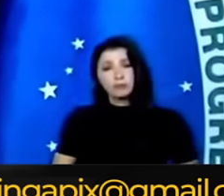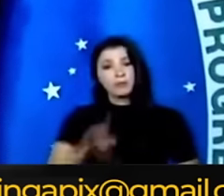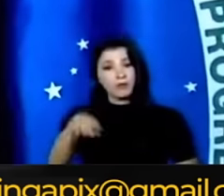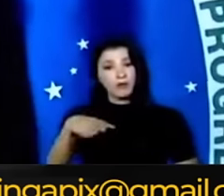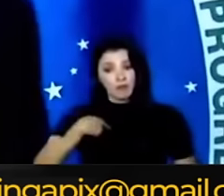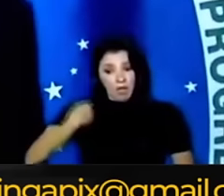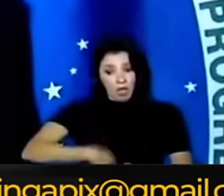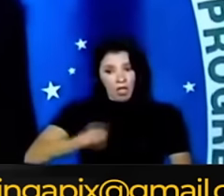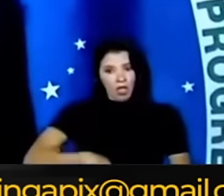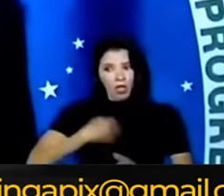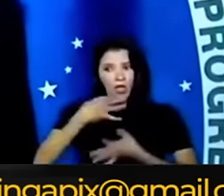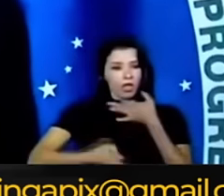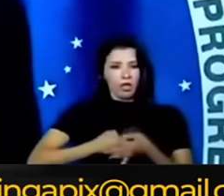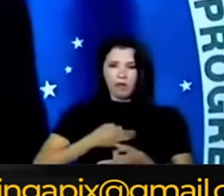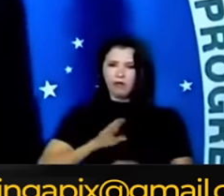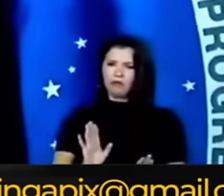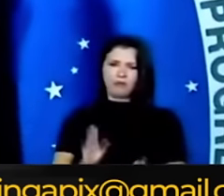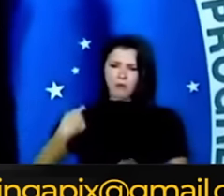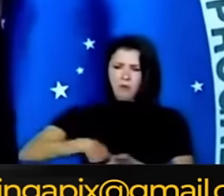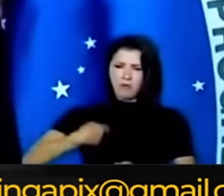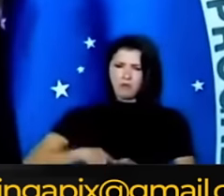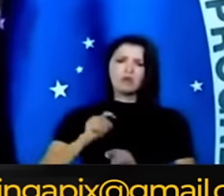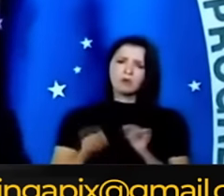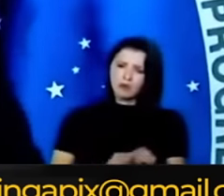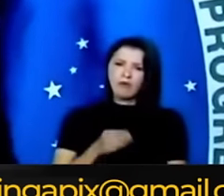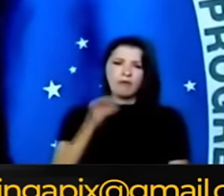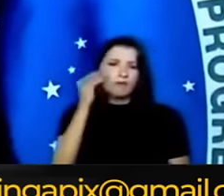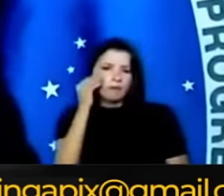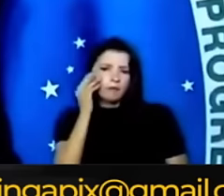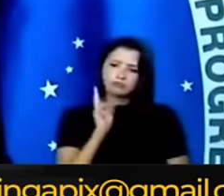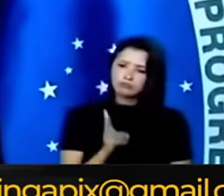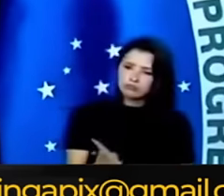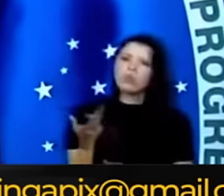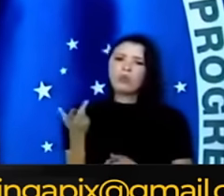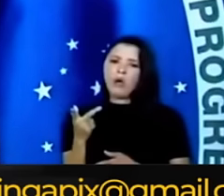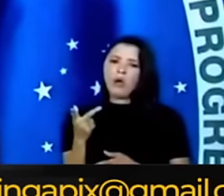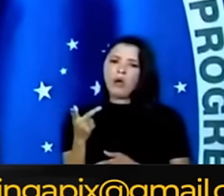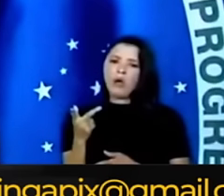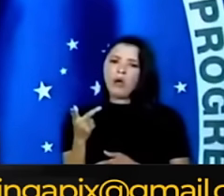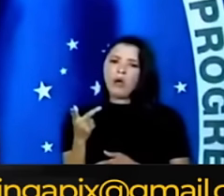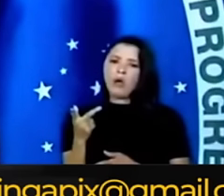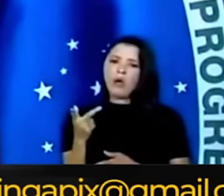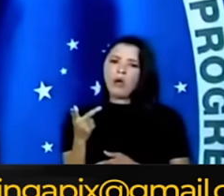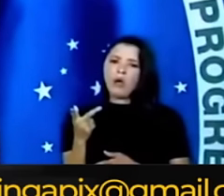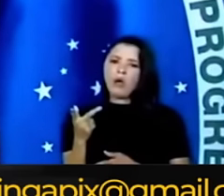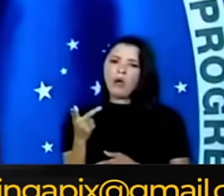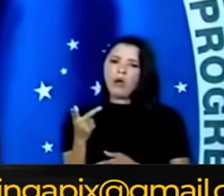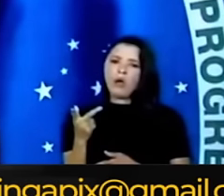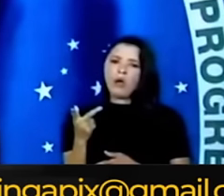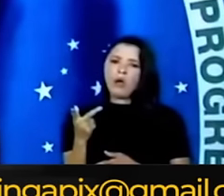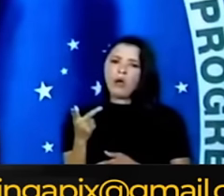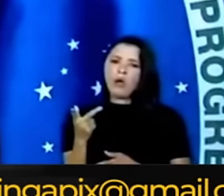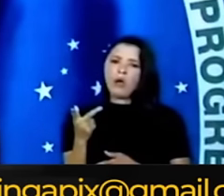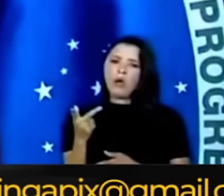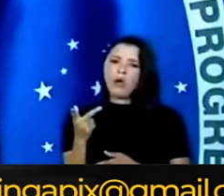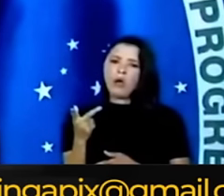obriga a ter um lado isso me obriga a tentar continuar brigando pela paz não obriga ter um lado sim porque nenhuma